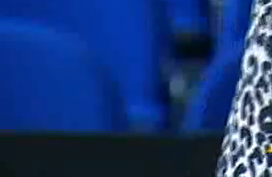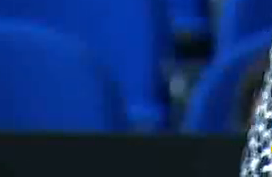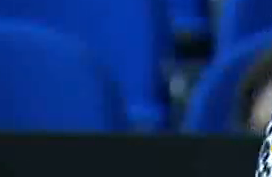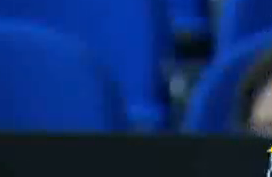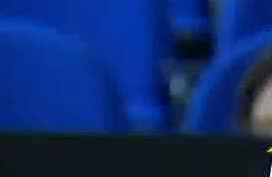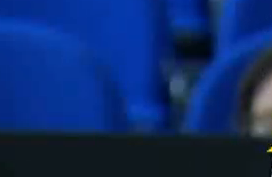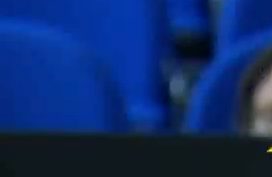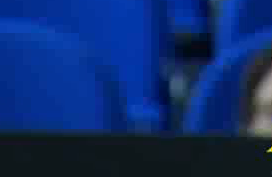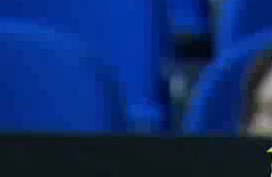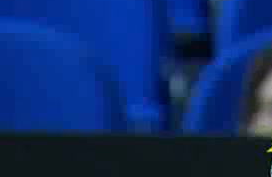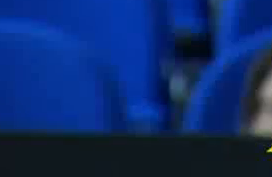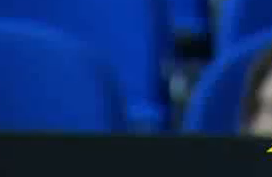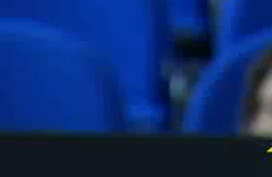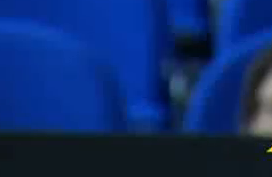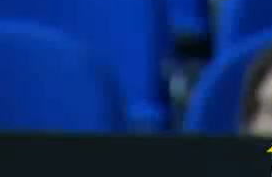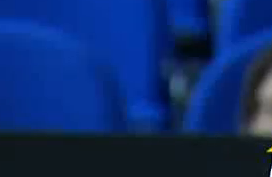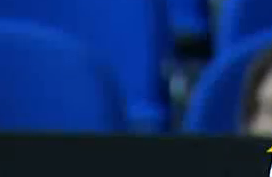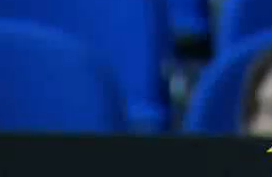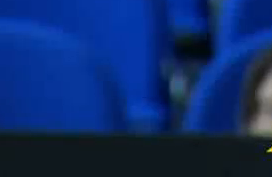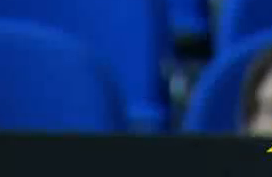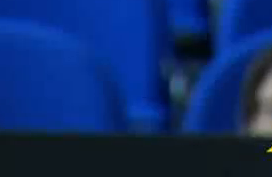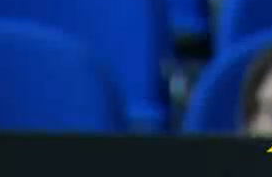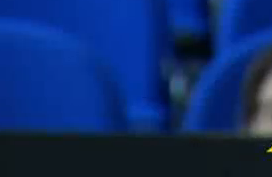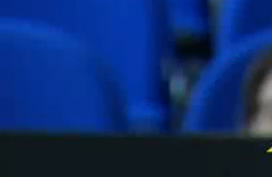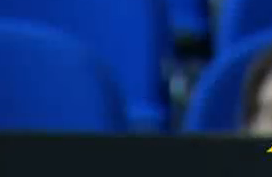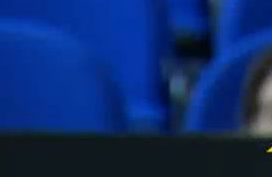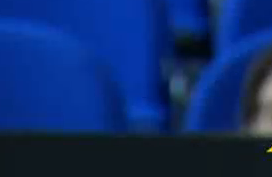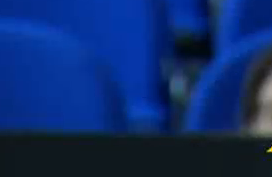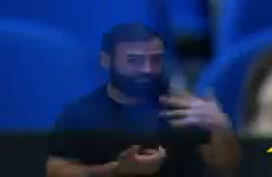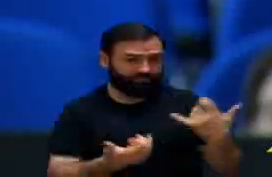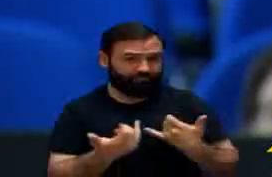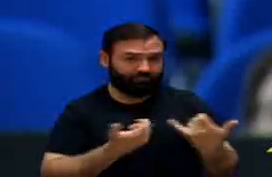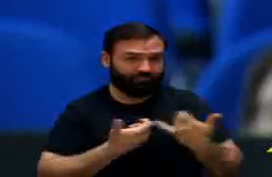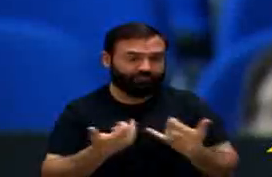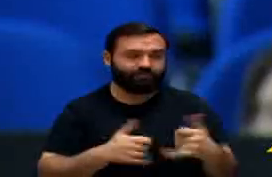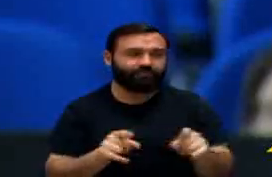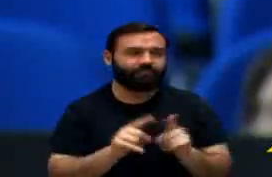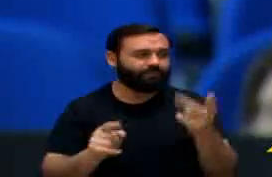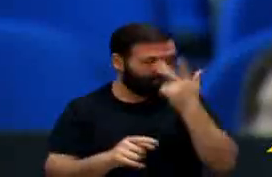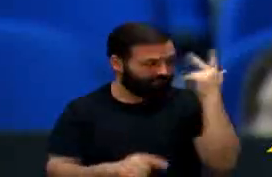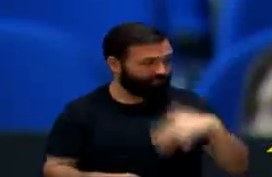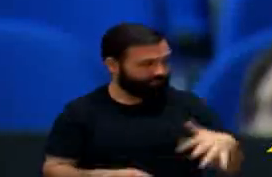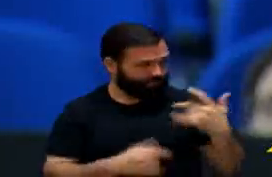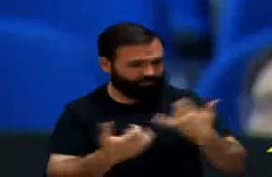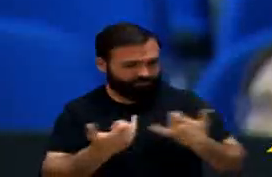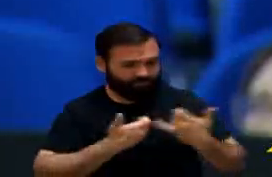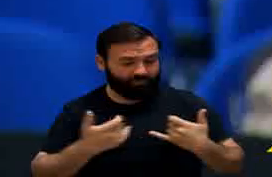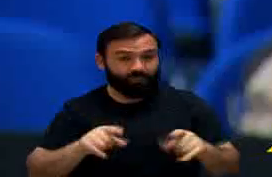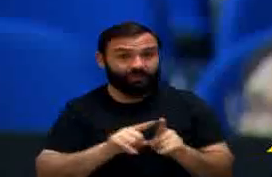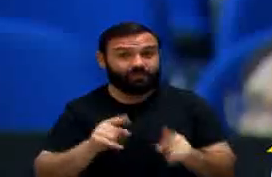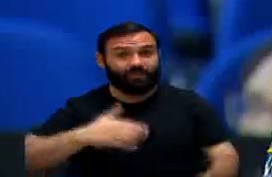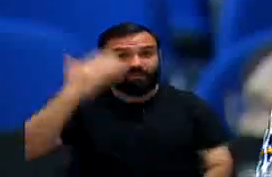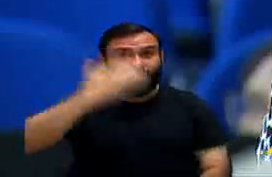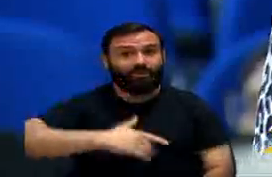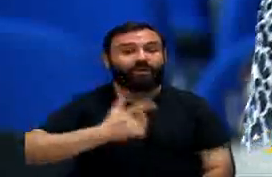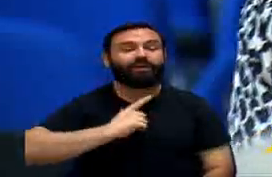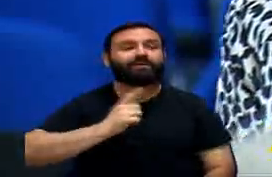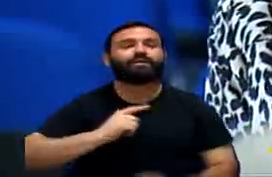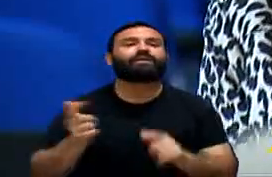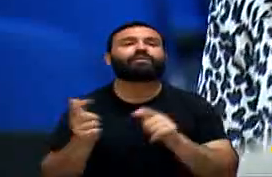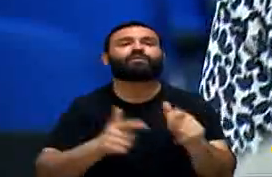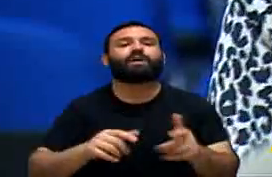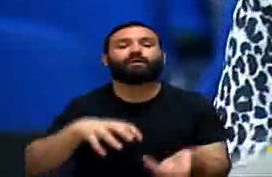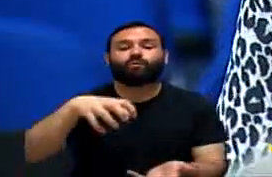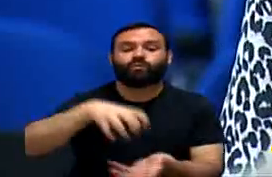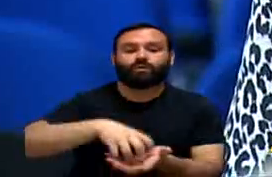tem estabeleci isso ouvindo as pessoas e ouvindo as pessoas e comprovando tem estabelecimentos no